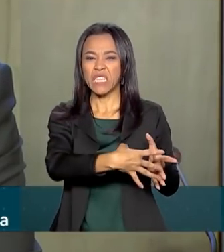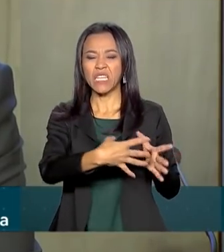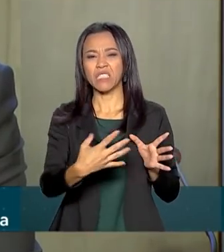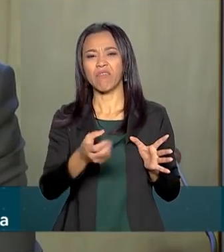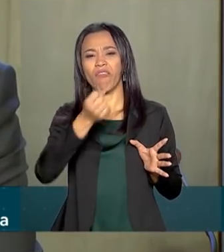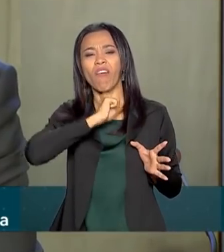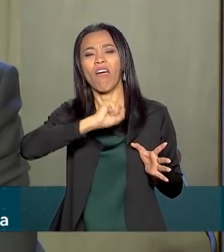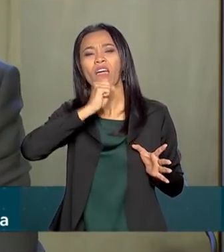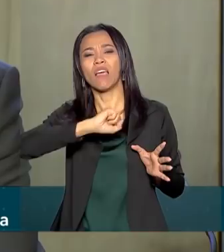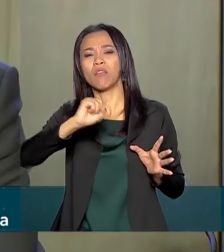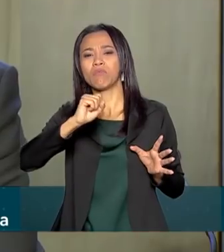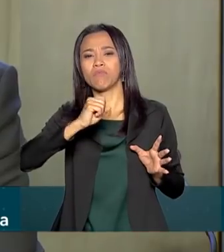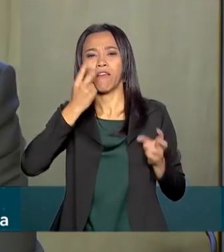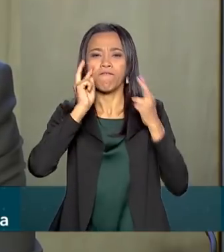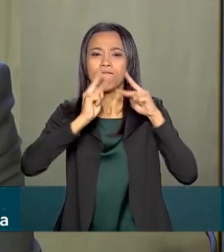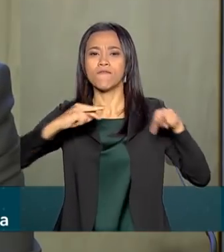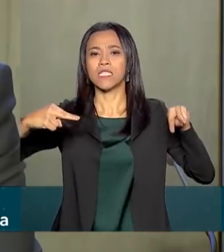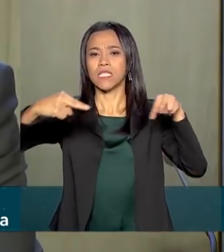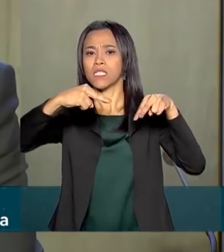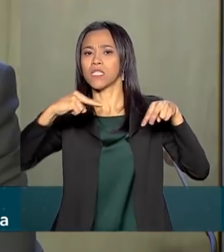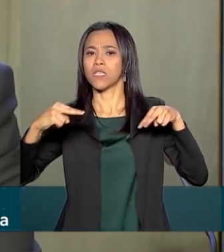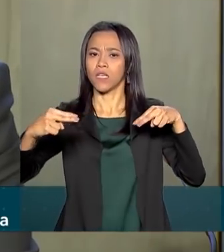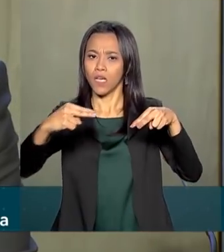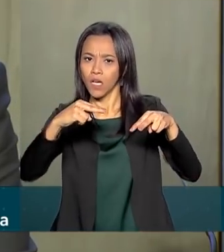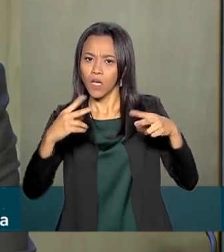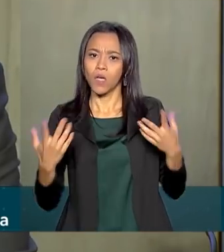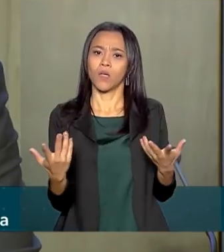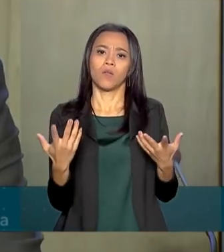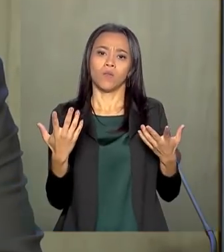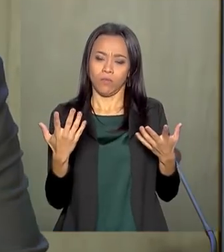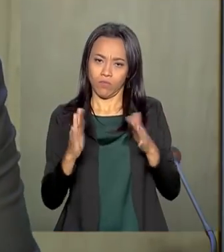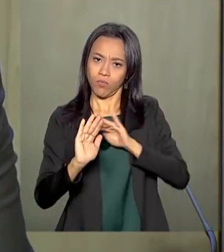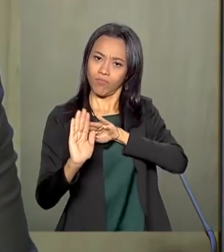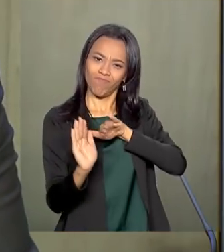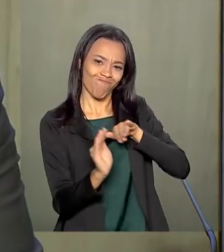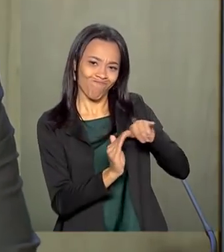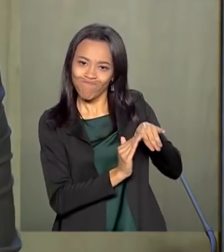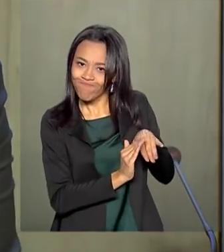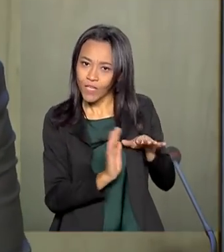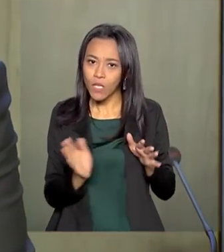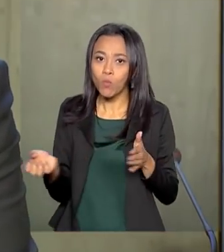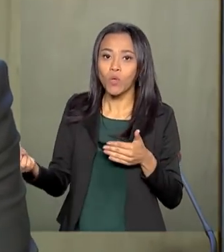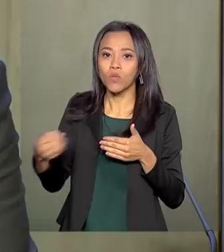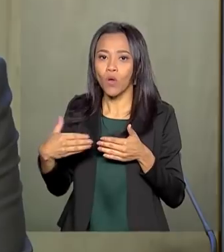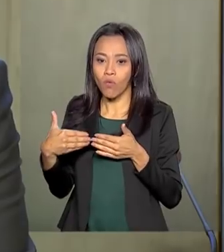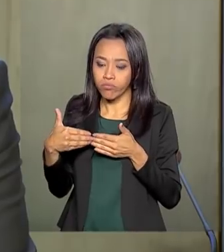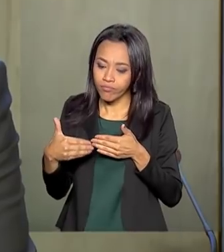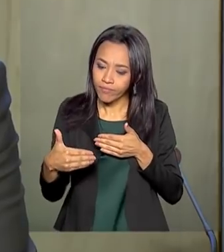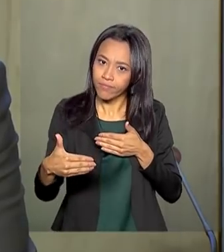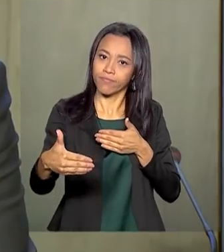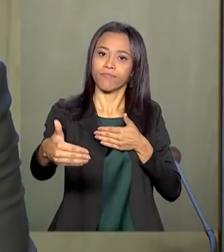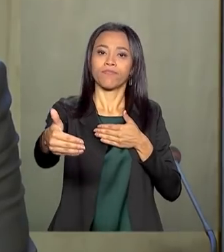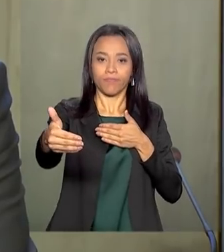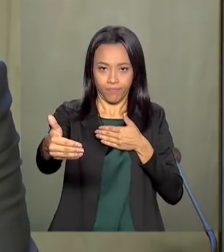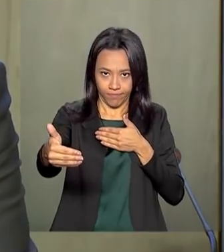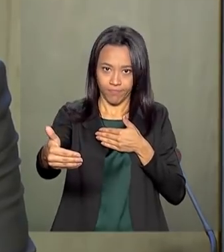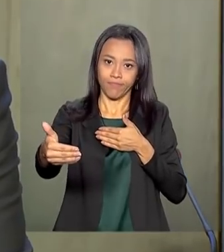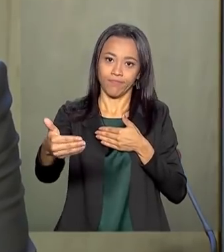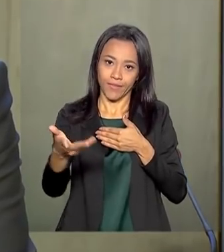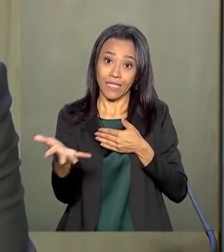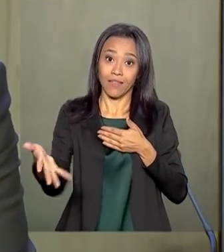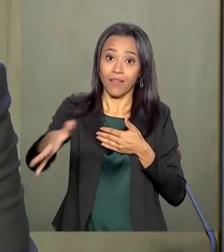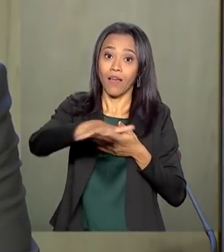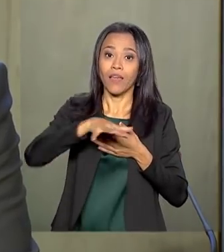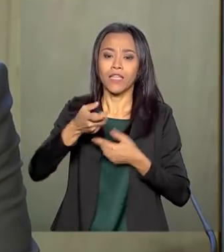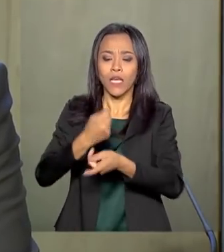velhos cânones dado na substituição de importações e partindo manhã a inserção econômica